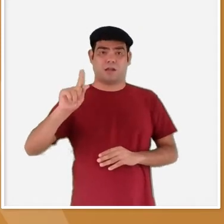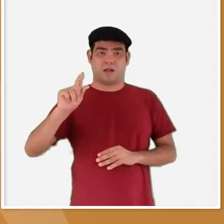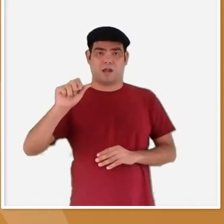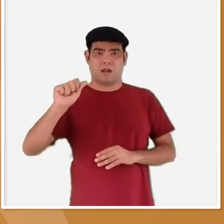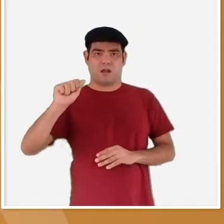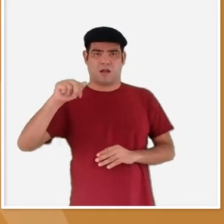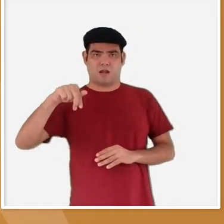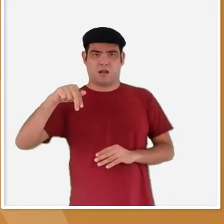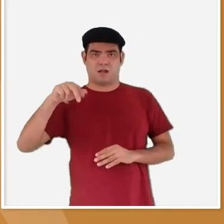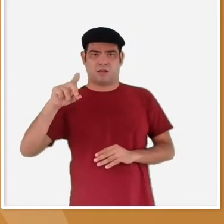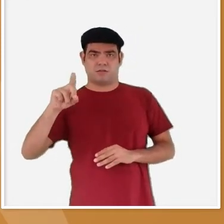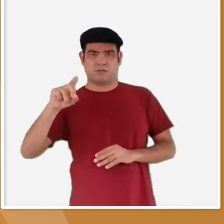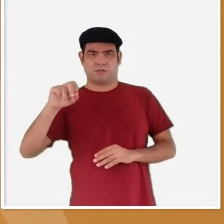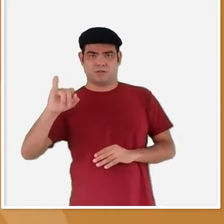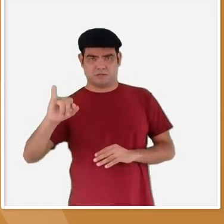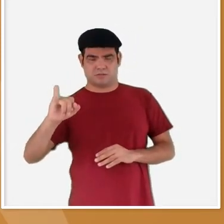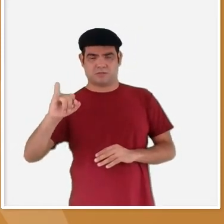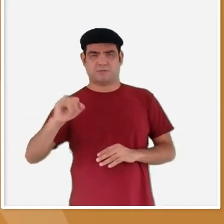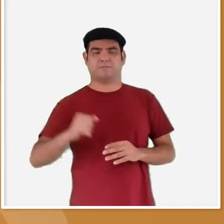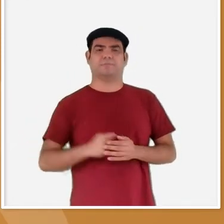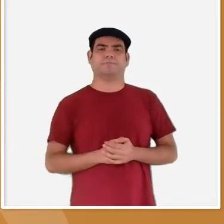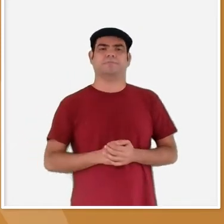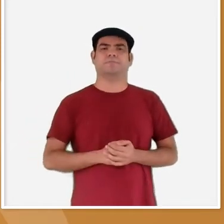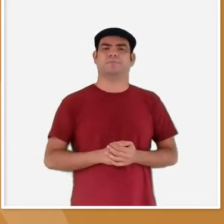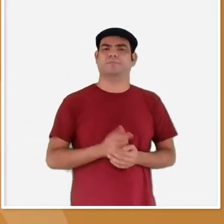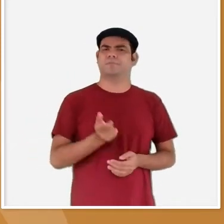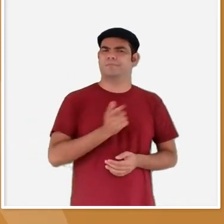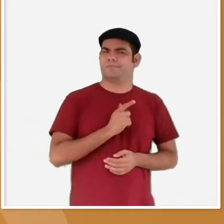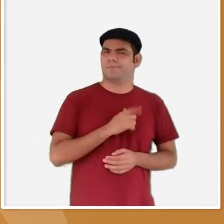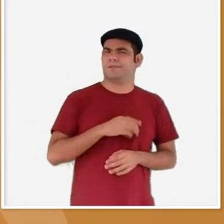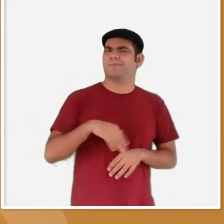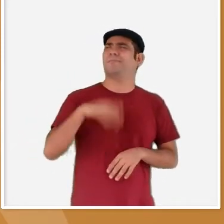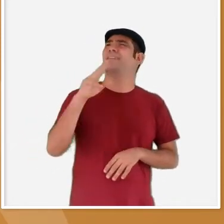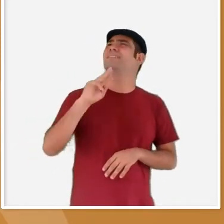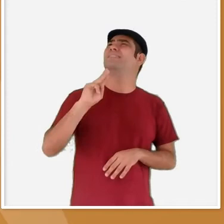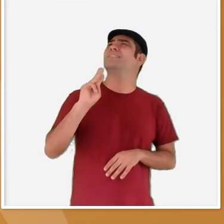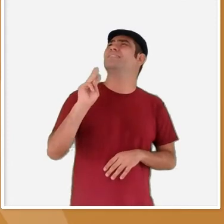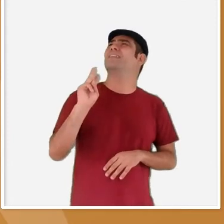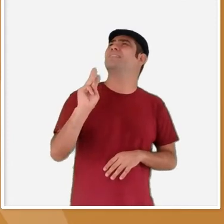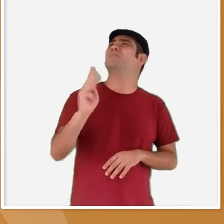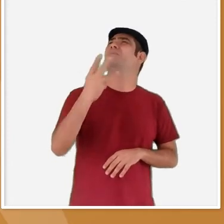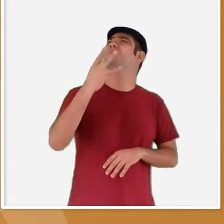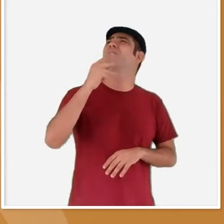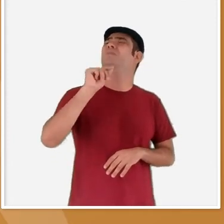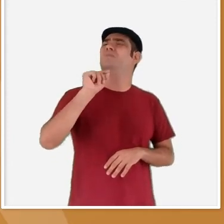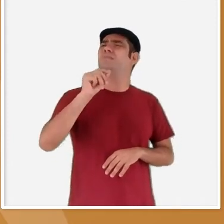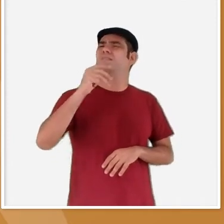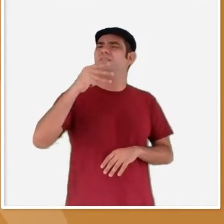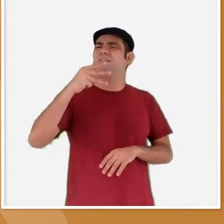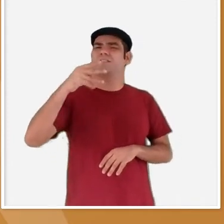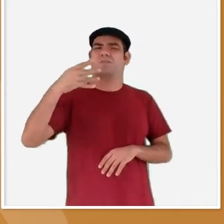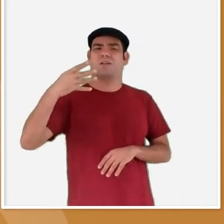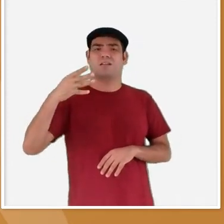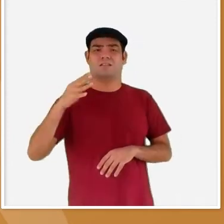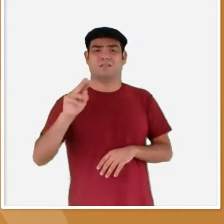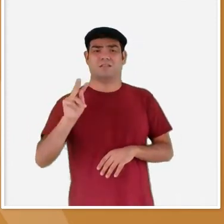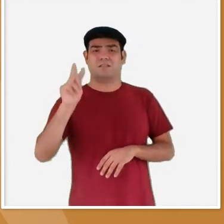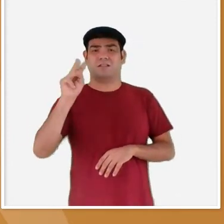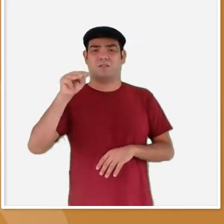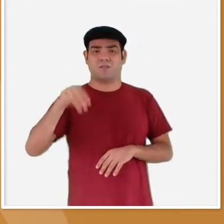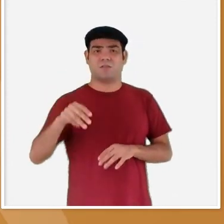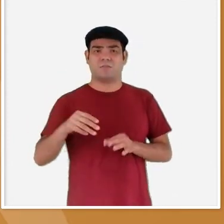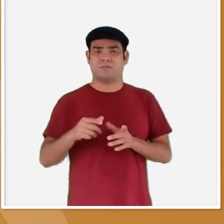do Golfo. Ele possui mais de 3.034 quilômetros e sua extensão